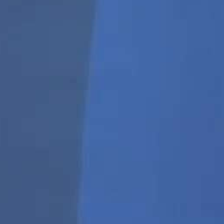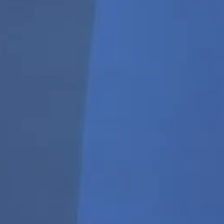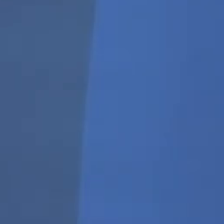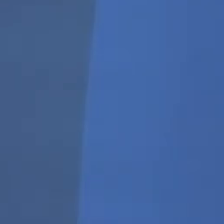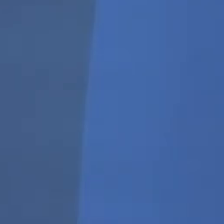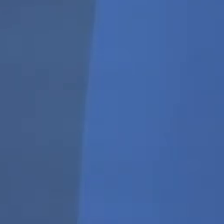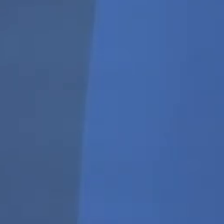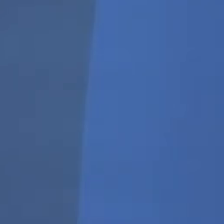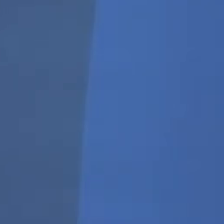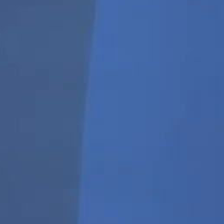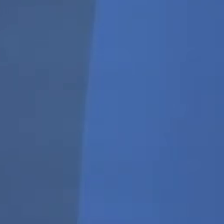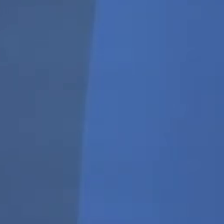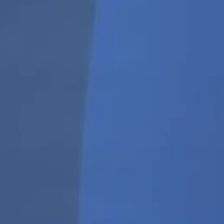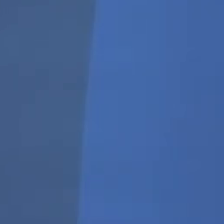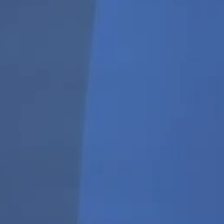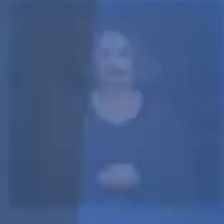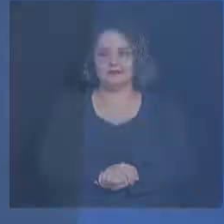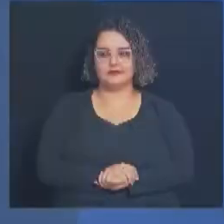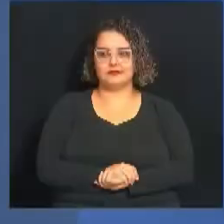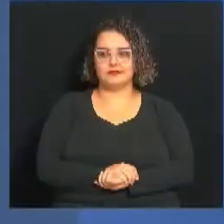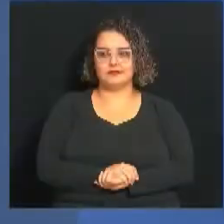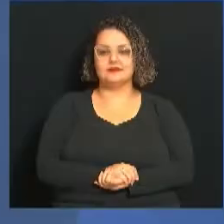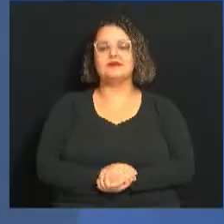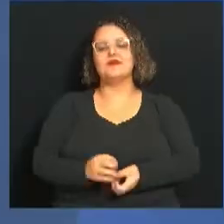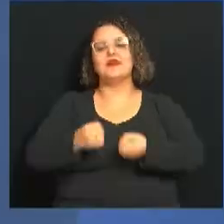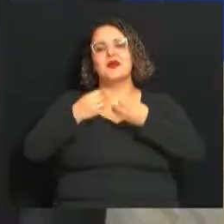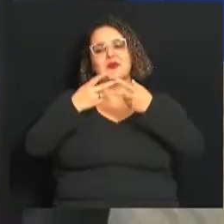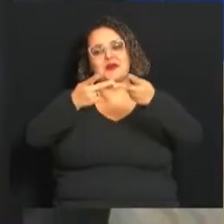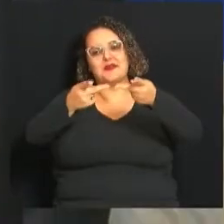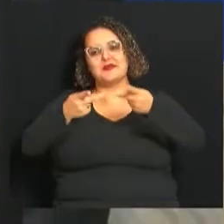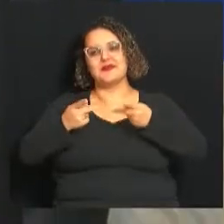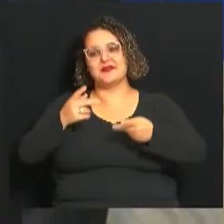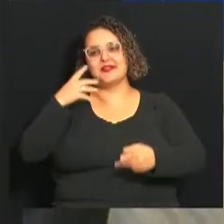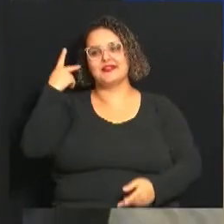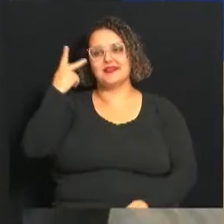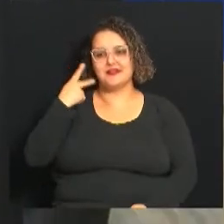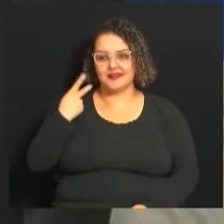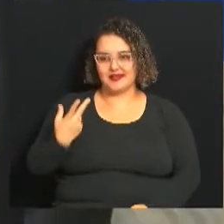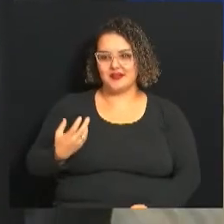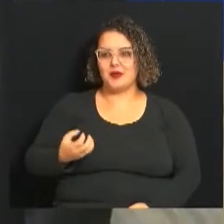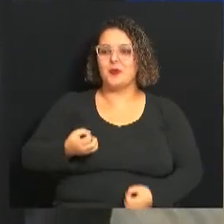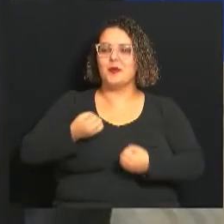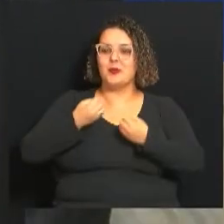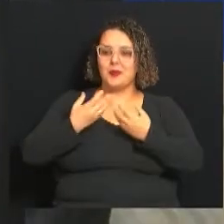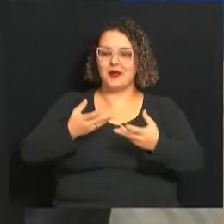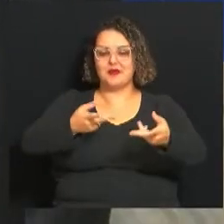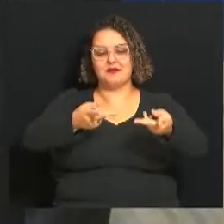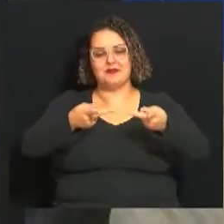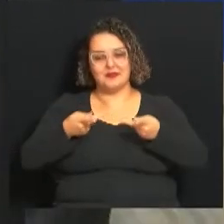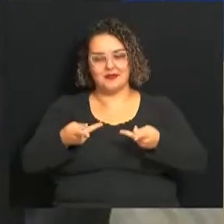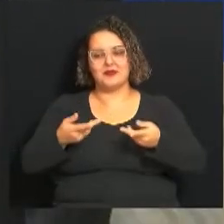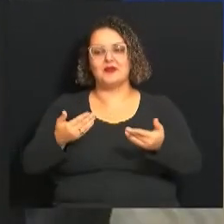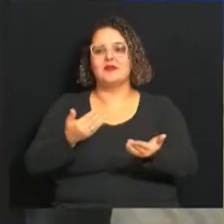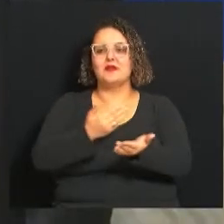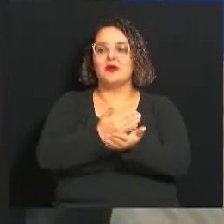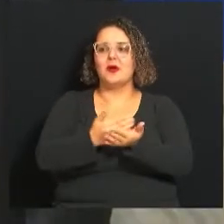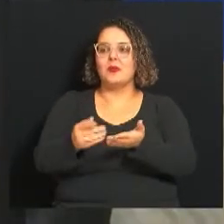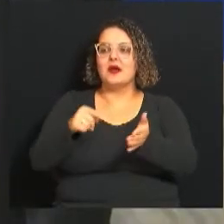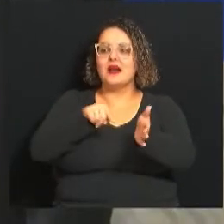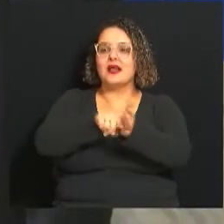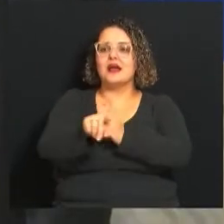Então, a gente vai dar as boas-vindas à vereadora. Boa tarde, vereadora, seja bem-vinda. E eu já vou começar perguntando sobre a